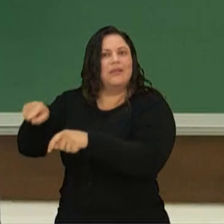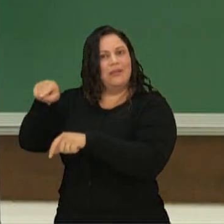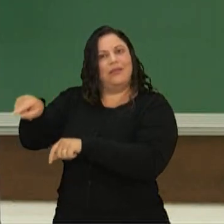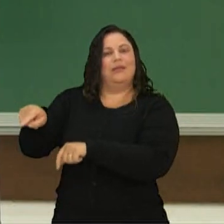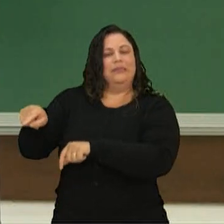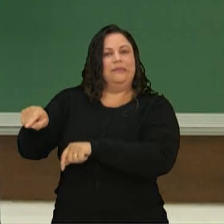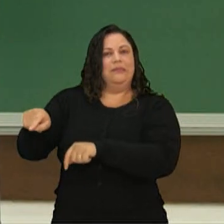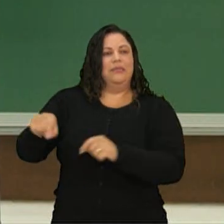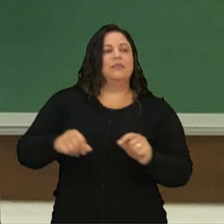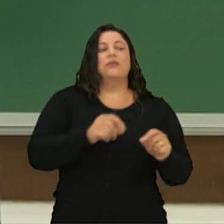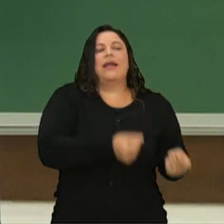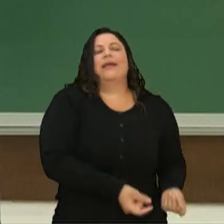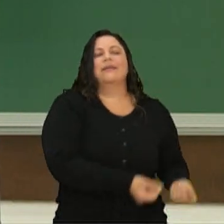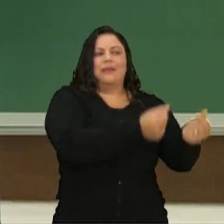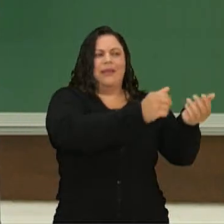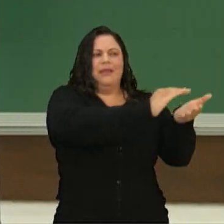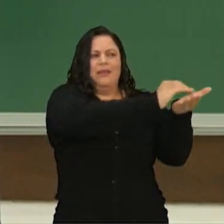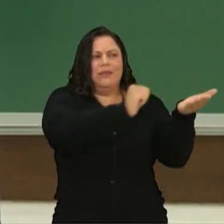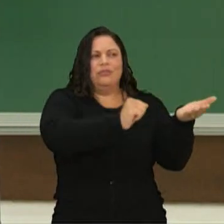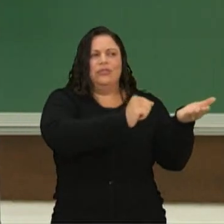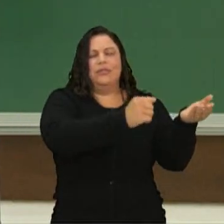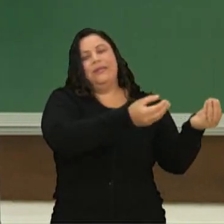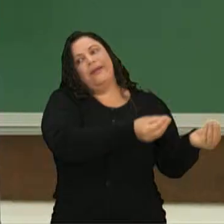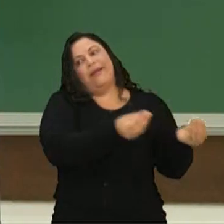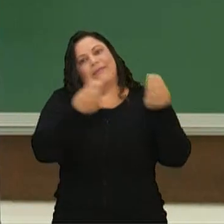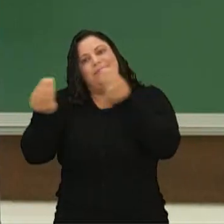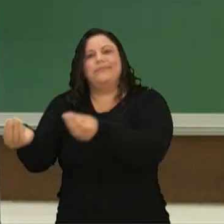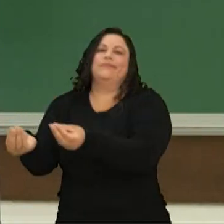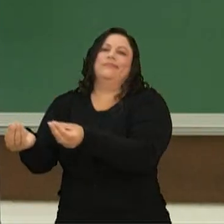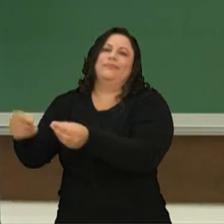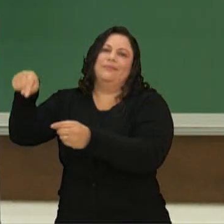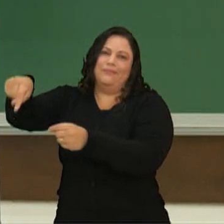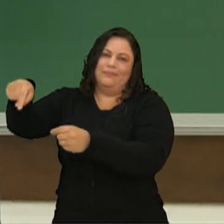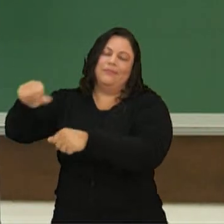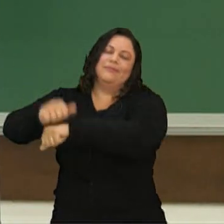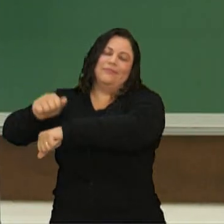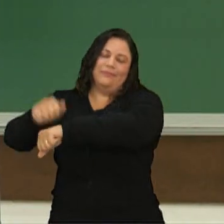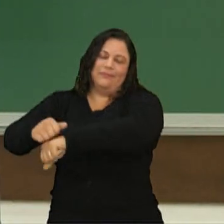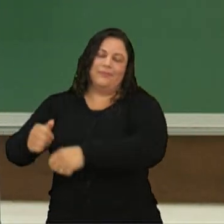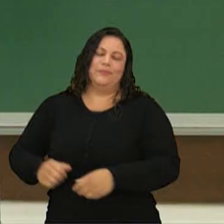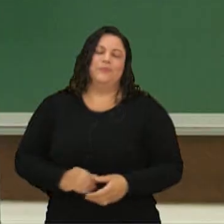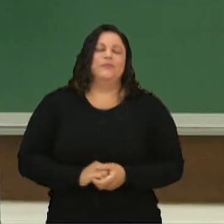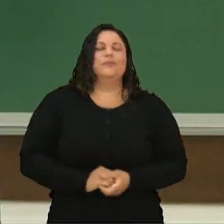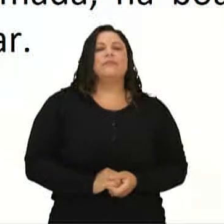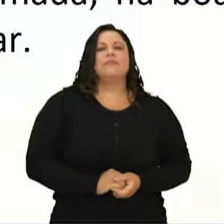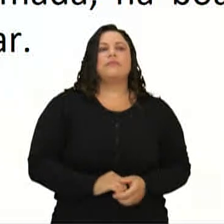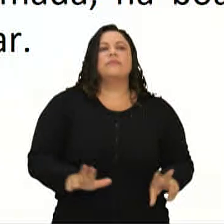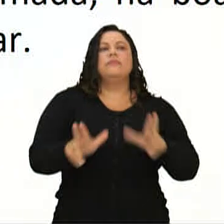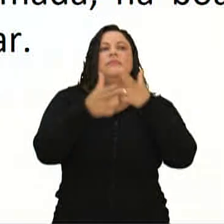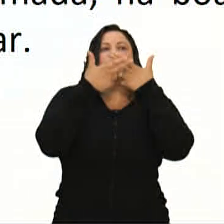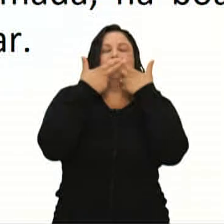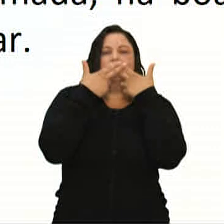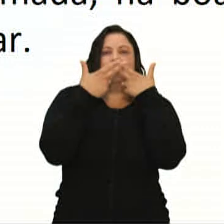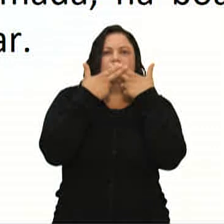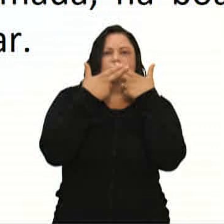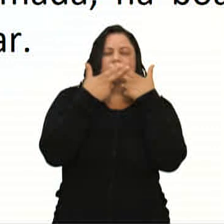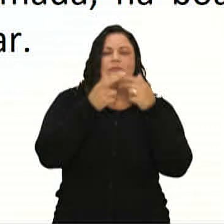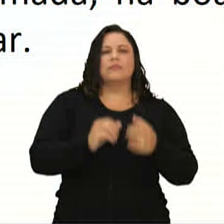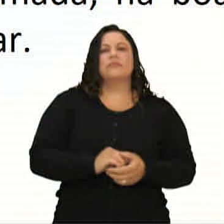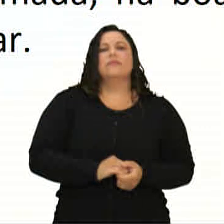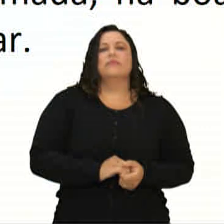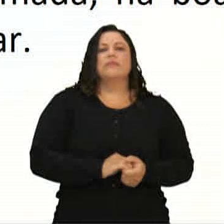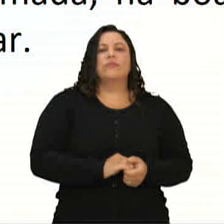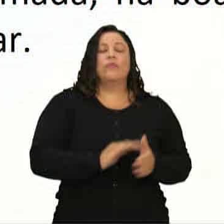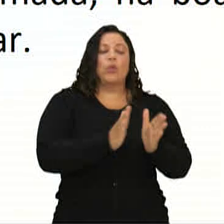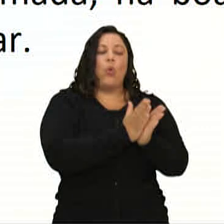redistribuir a renda para que as pessoas possam viver bem. O jejum, o Corão proíbe os muçulmanos de